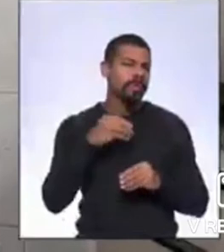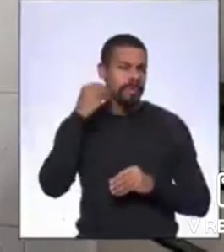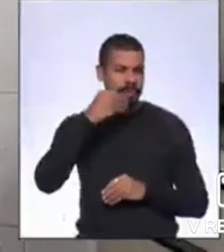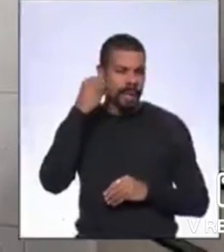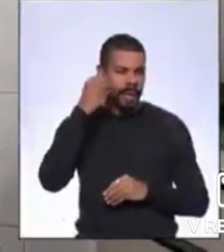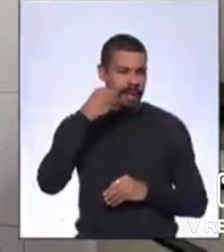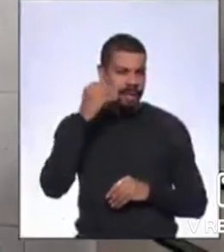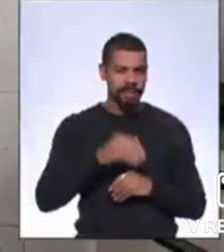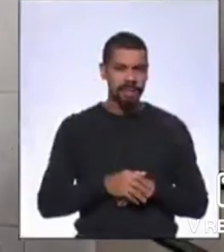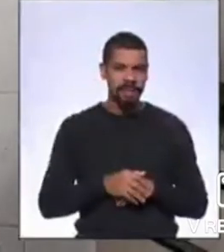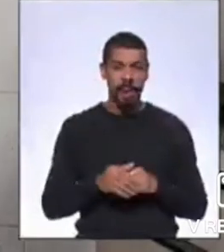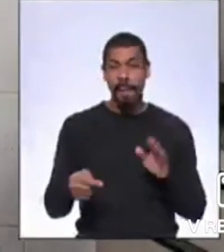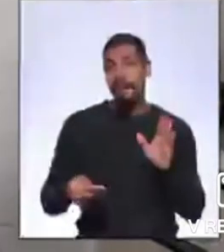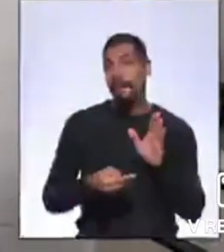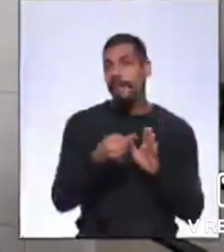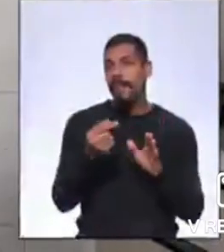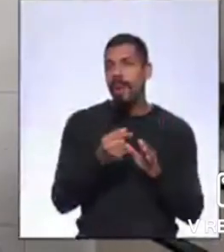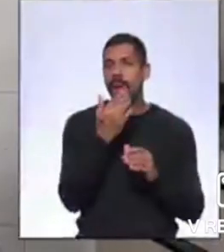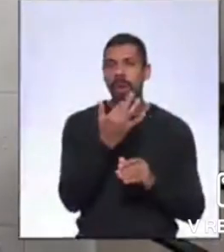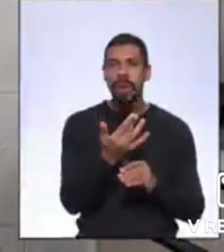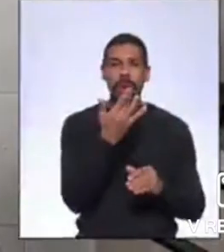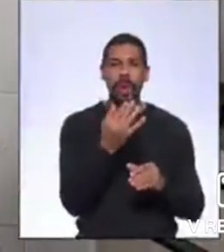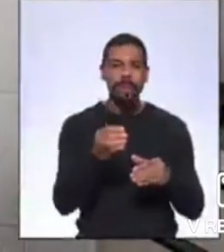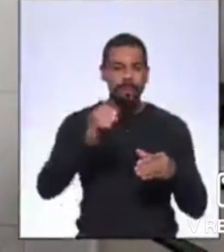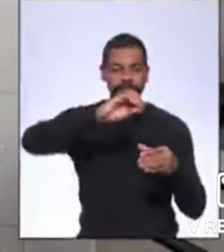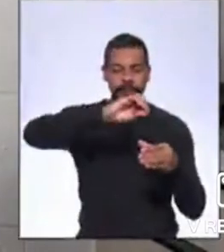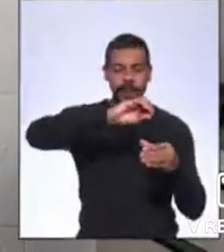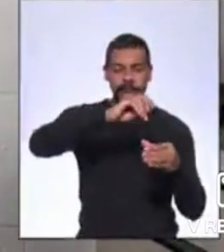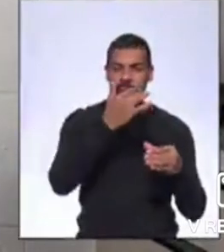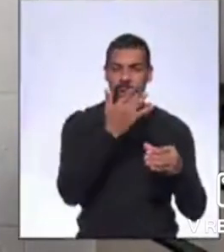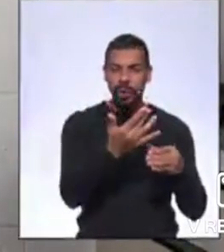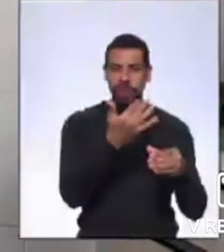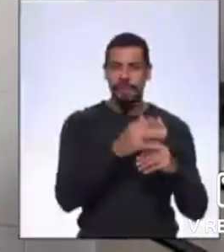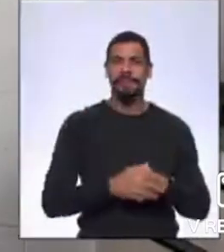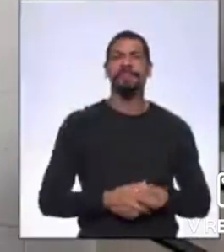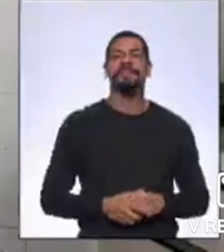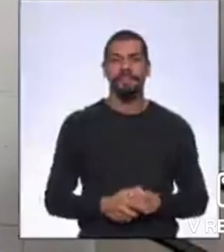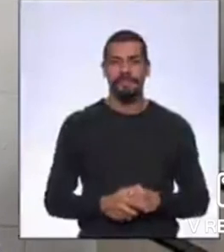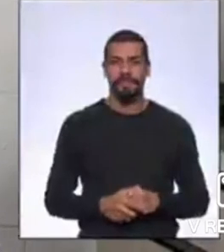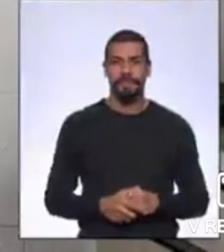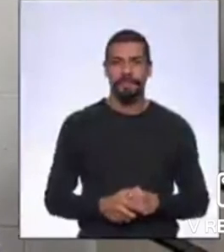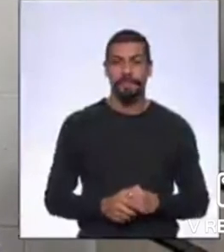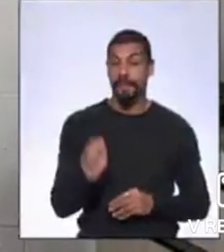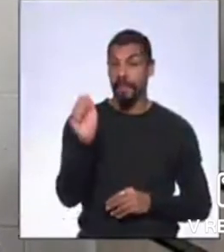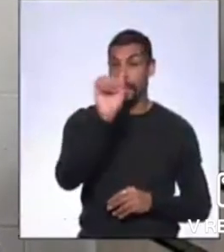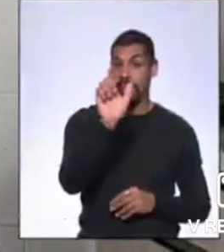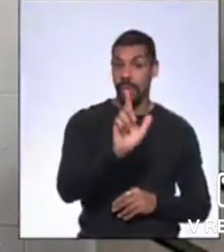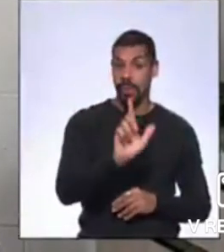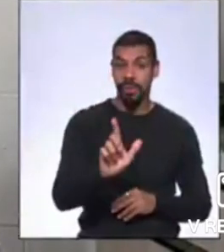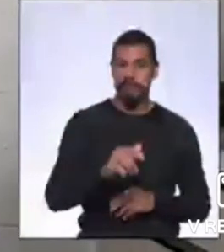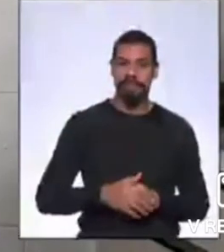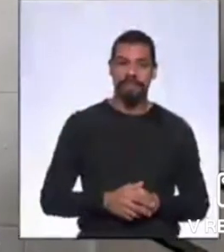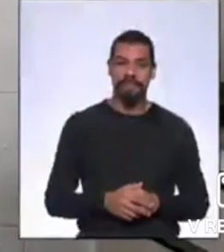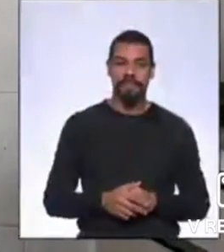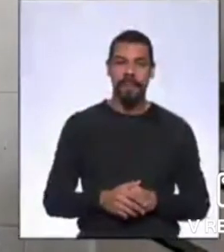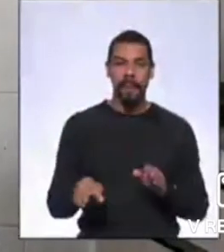vou colocar corante na água e no álcool para diferenciar eles. Eu vou colocar um pouquinho de corante azul na